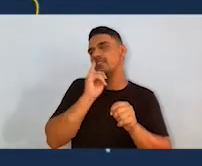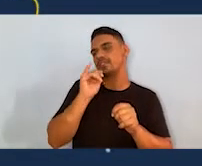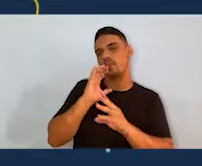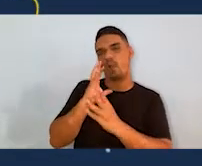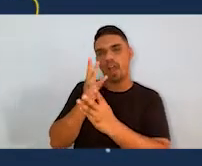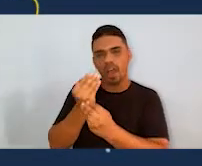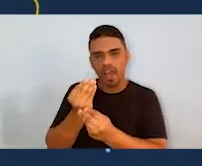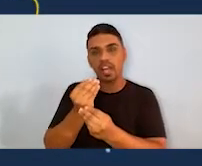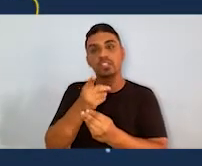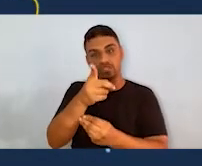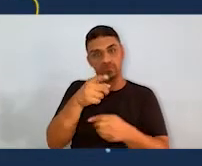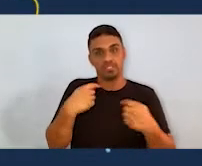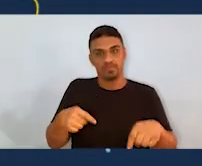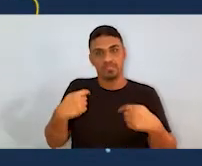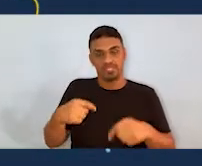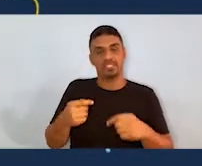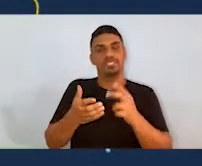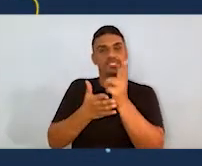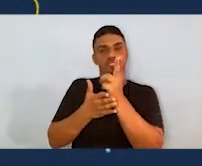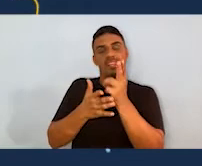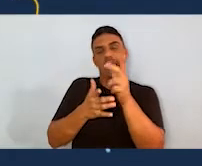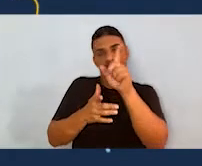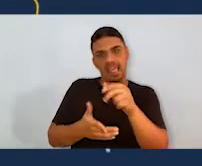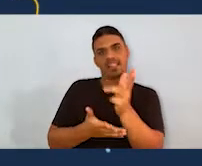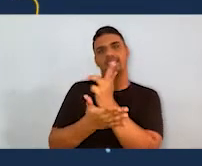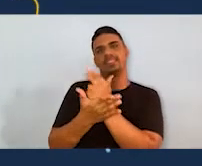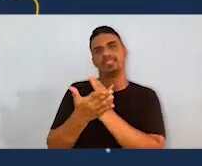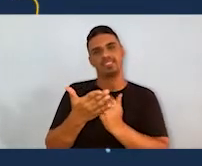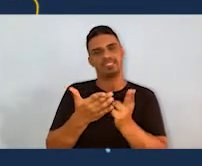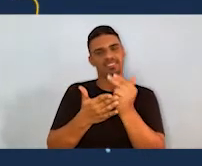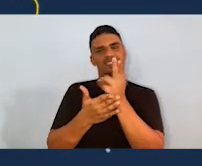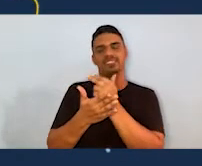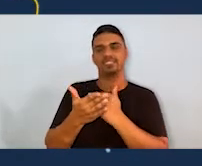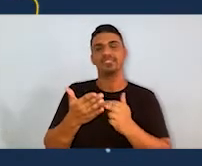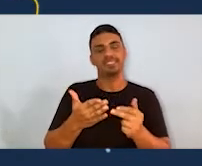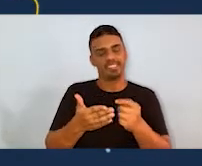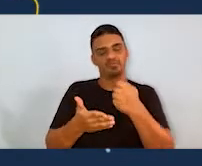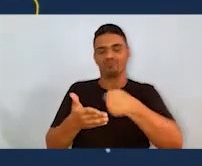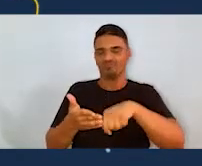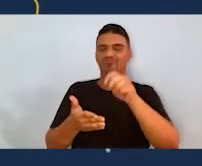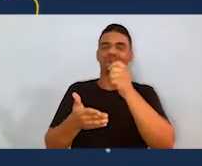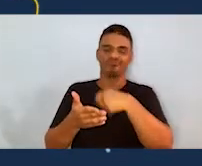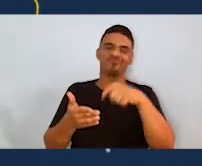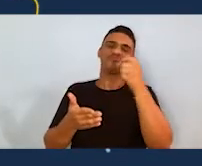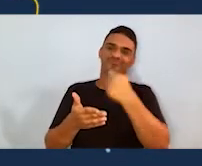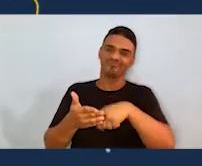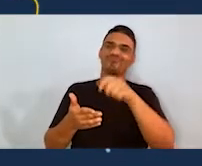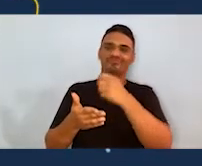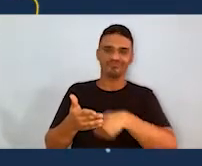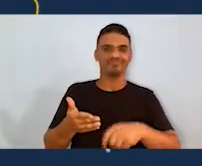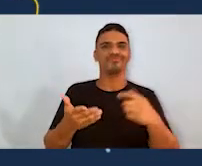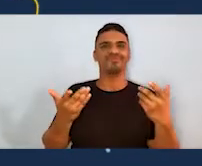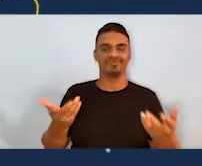arte e tudo mais, você ainda está desenhando. E